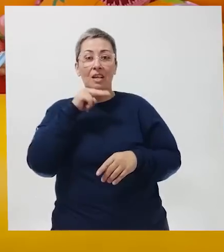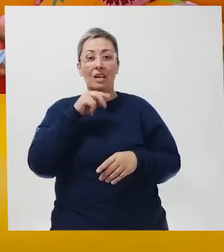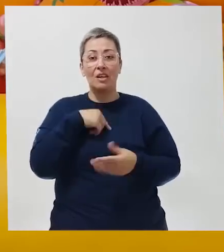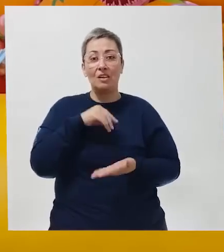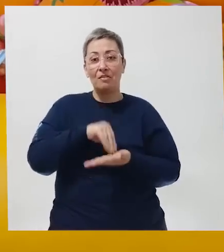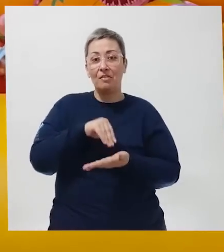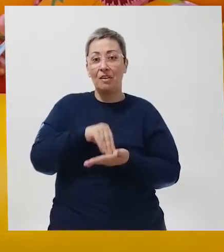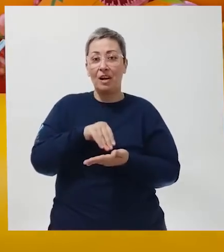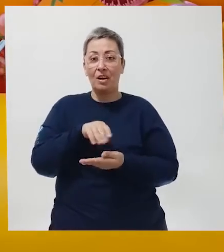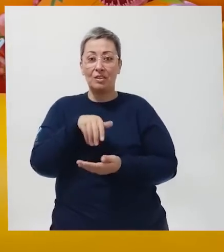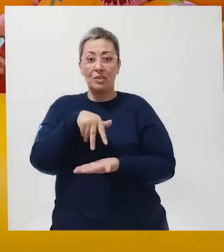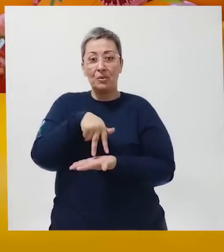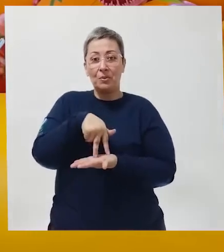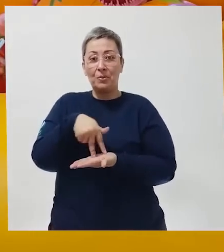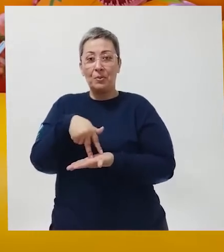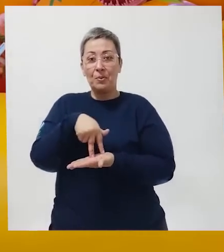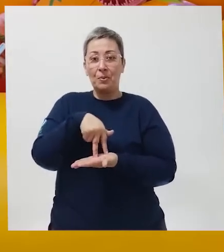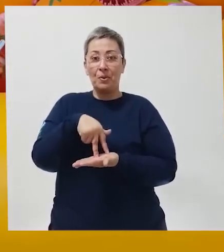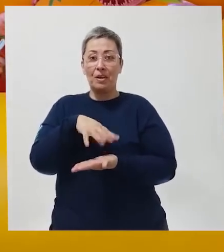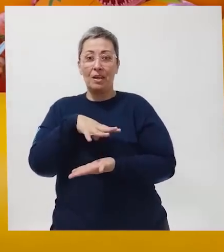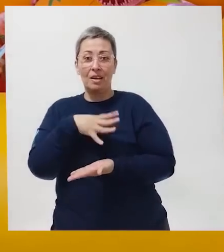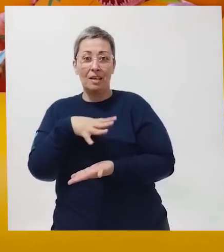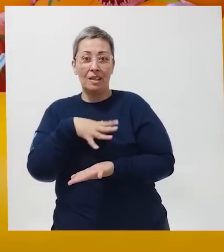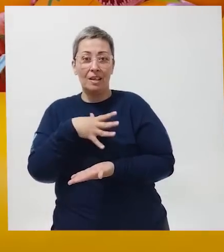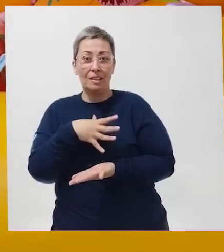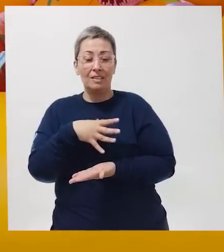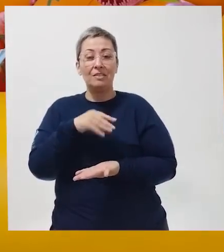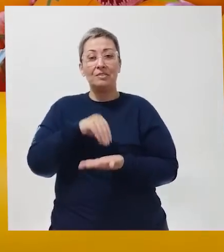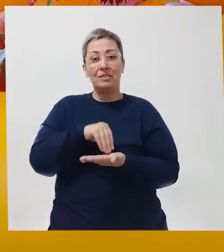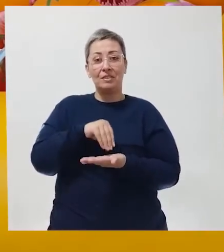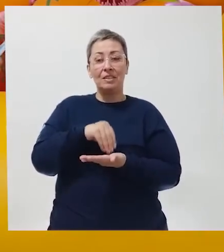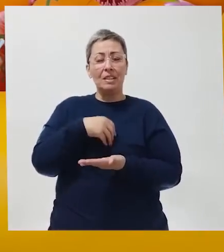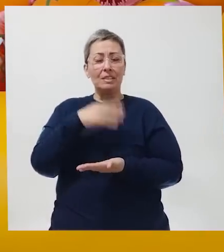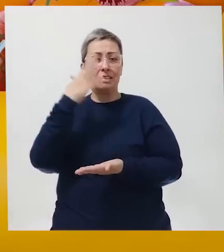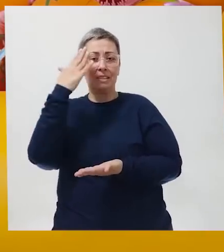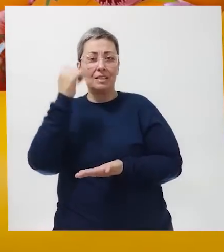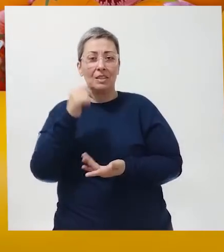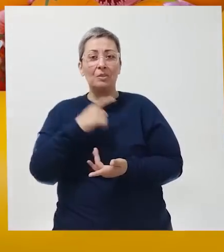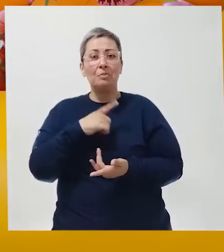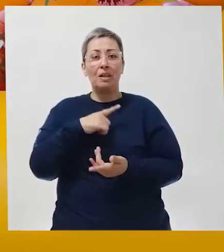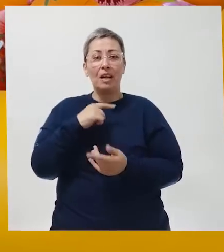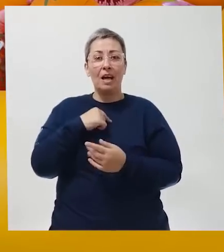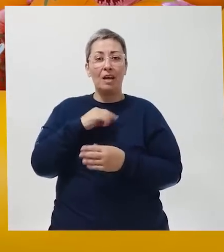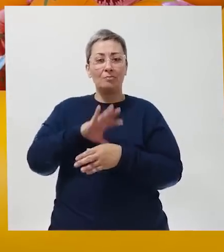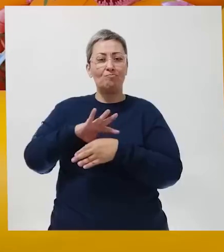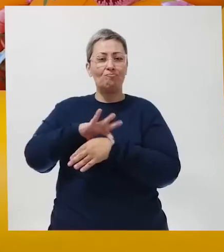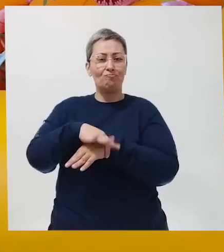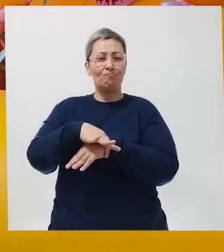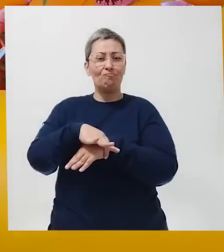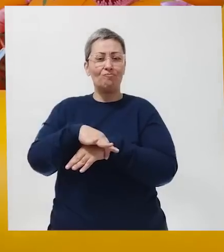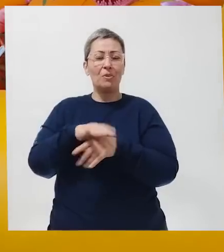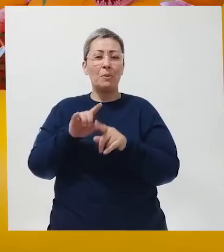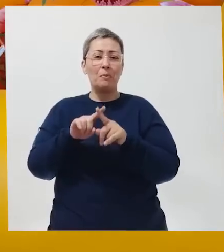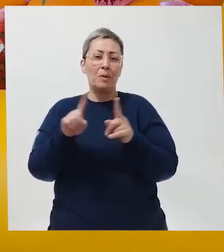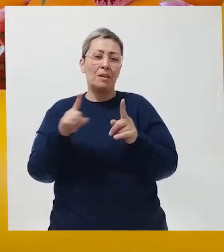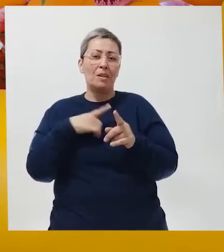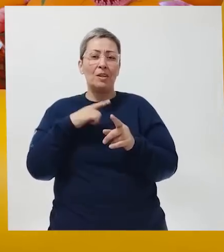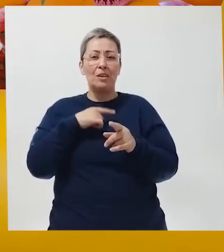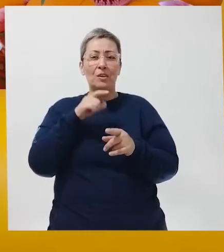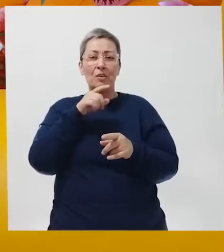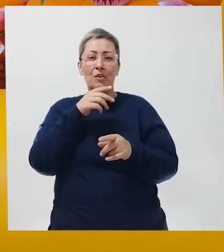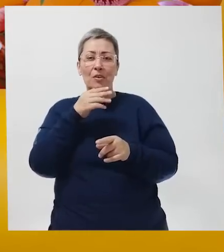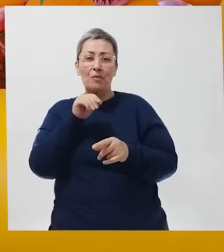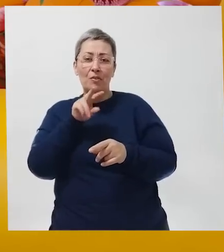algum, enquanto o neto não aprumar a coragem. Ele sabe,